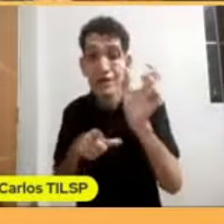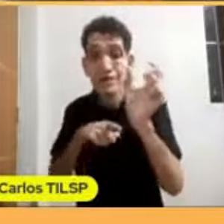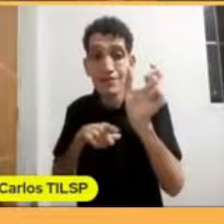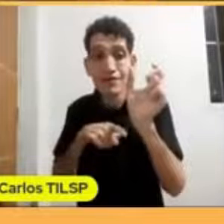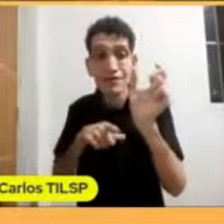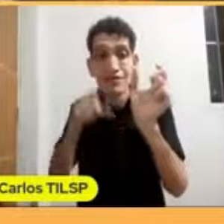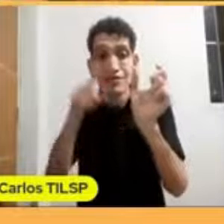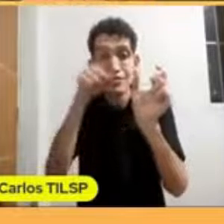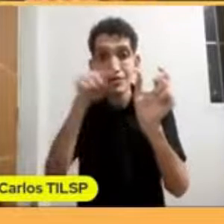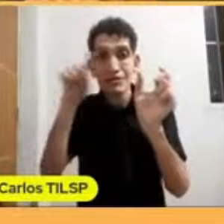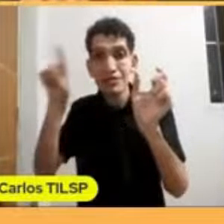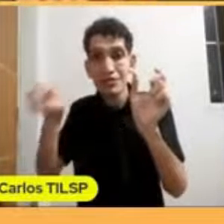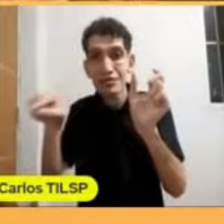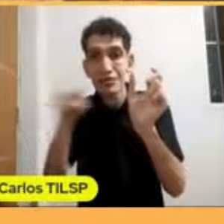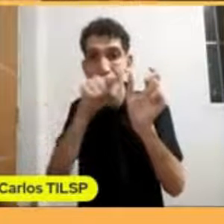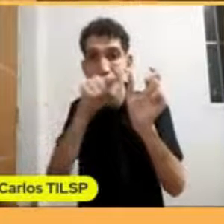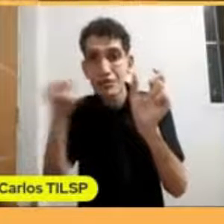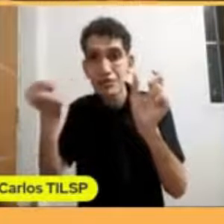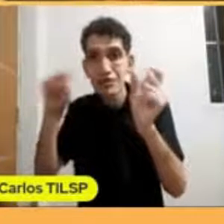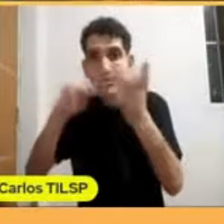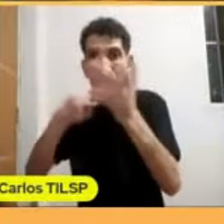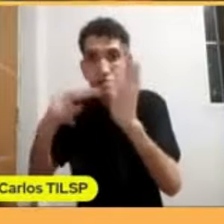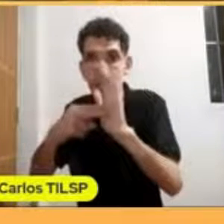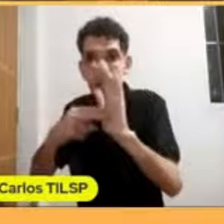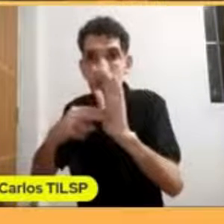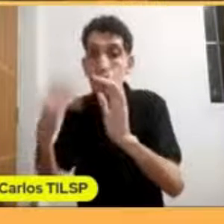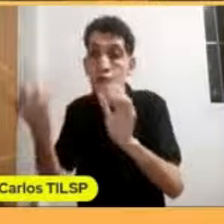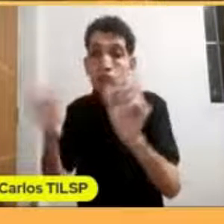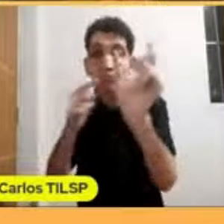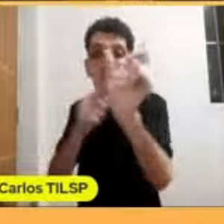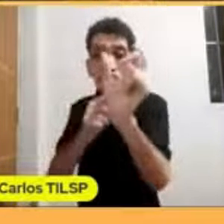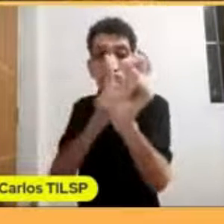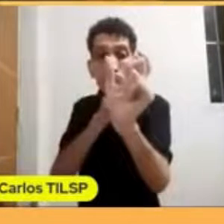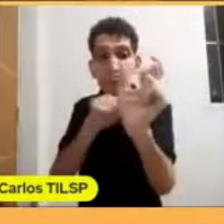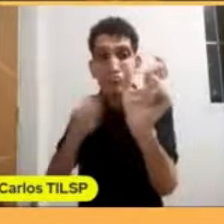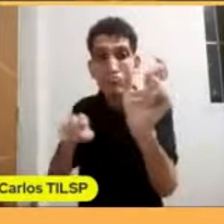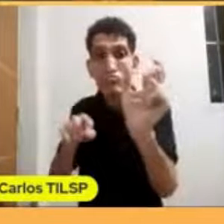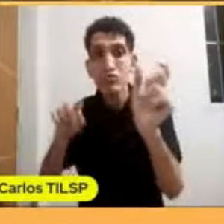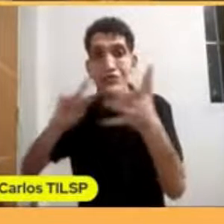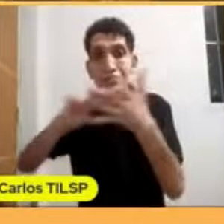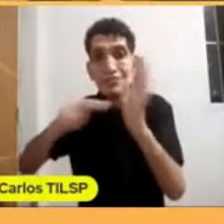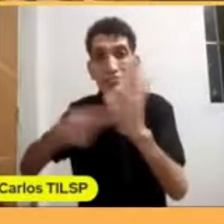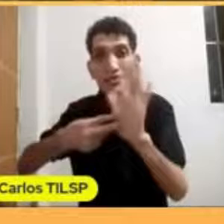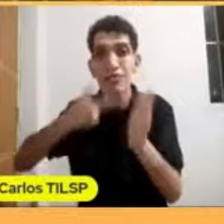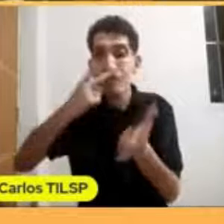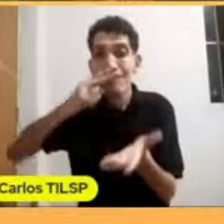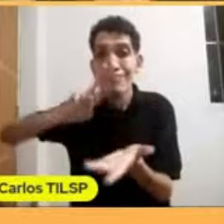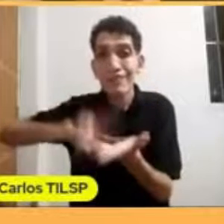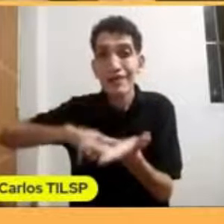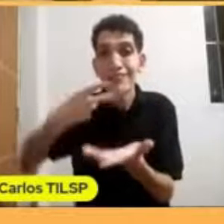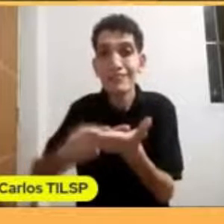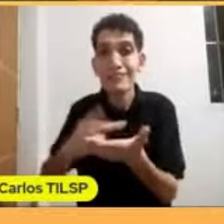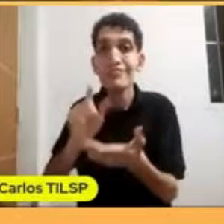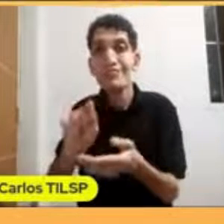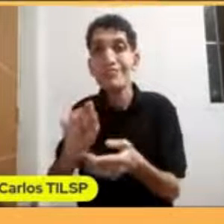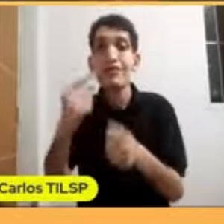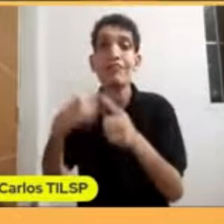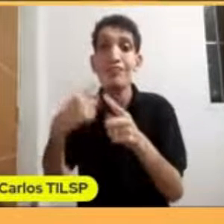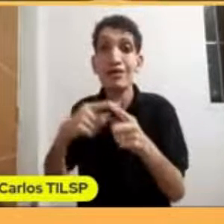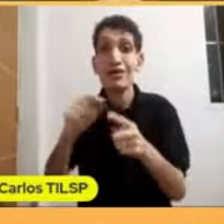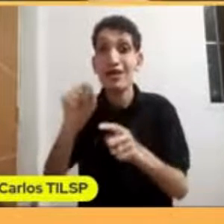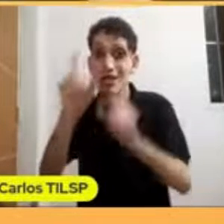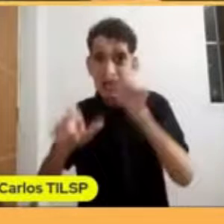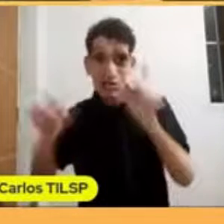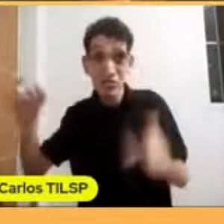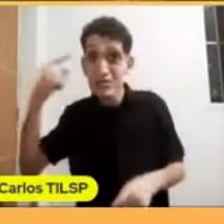uma legenda. Mindset é a mesma coisa que mentalidade. Então, eu dei oportunidade para a pessoa também que não conhece o